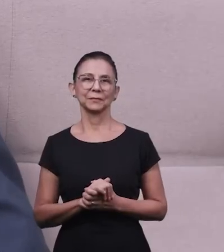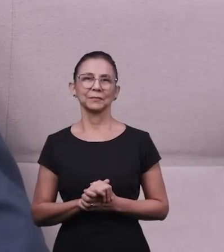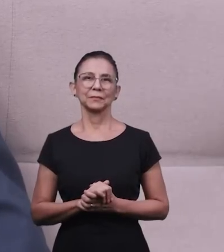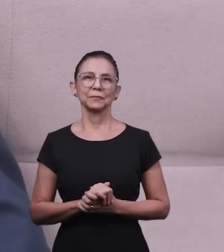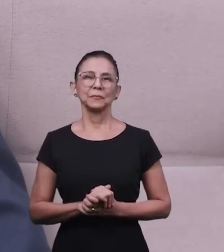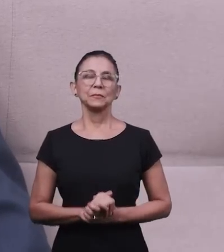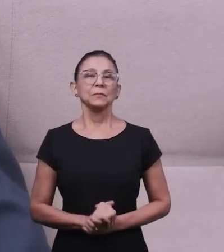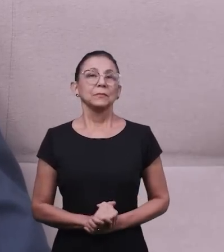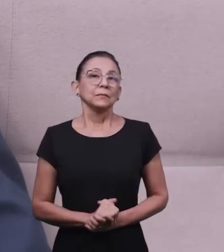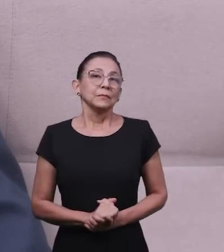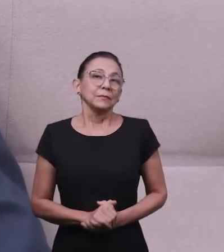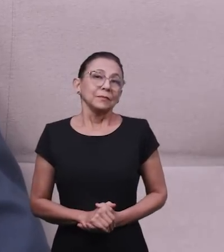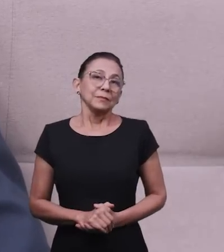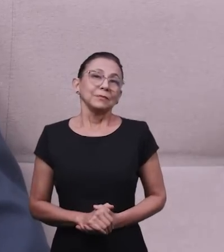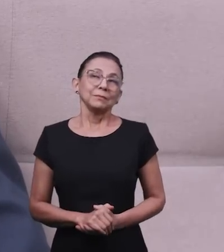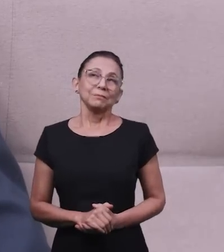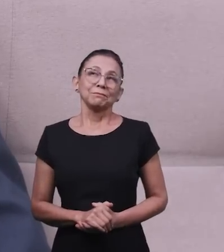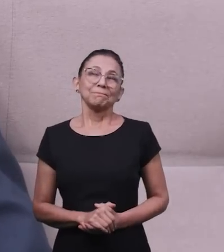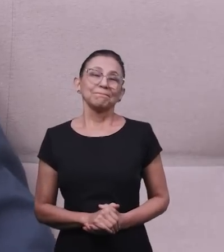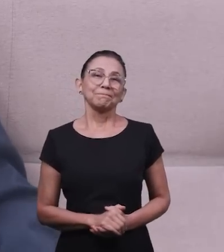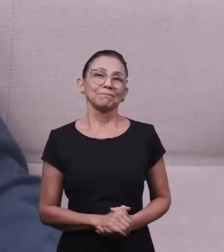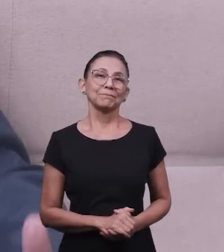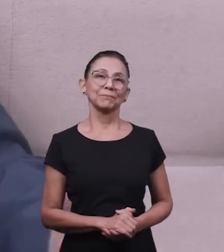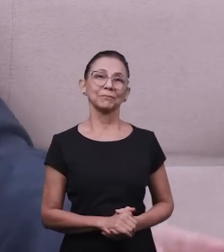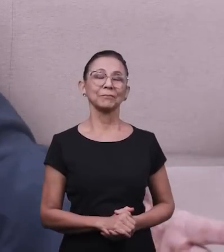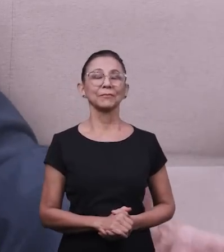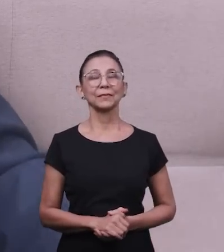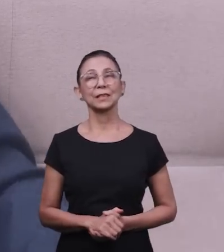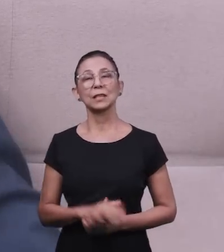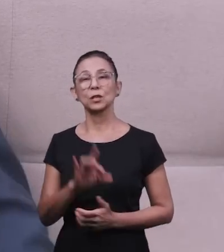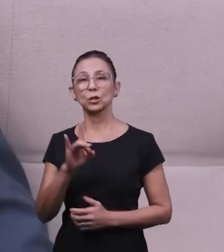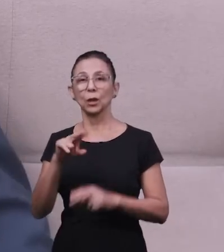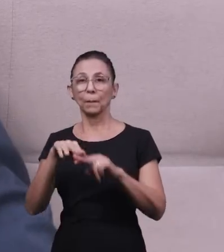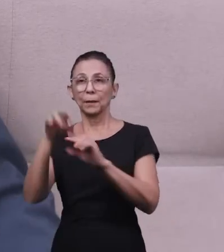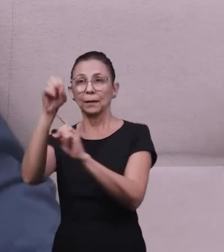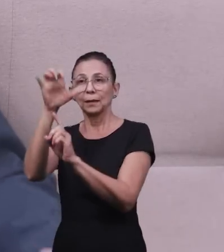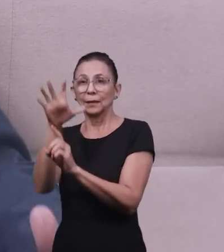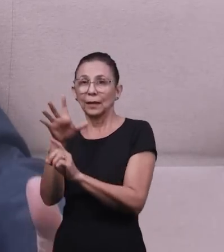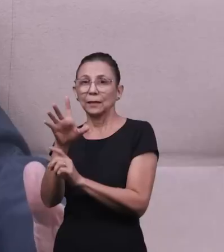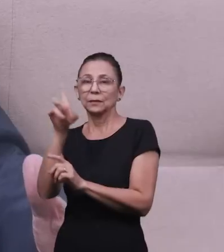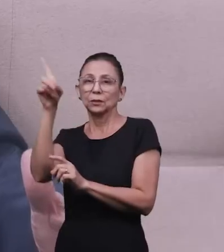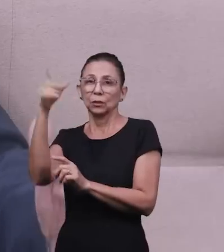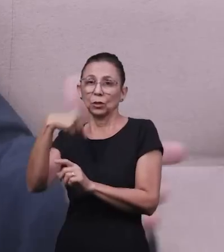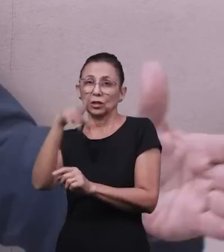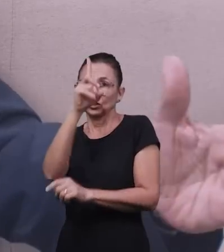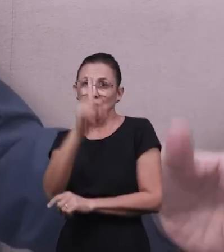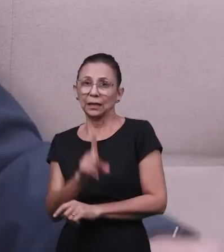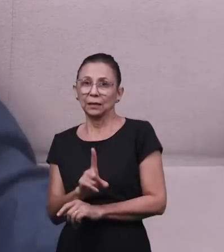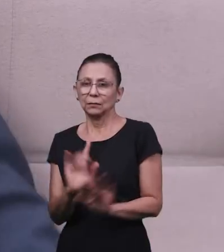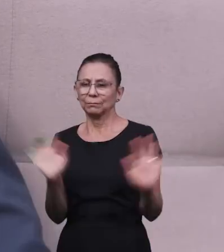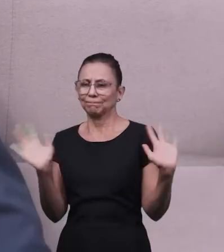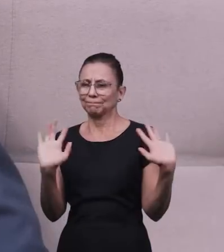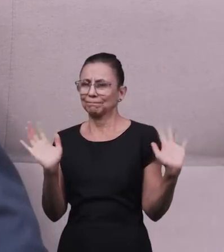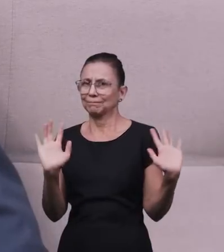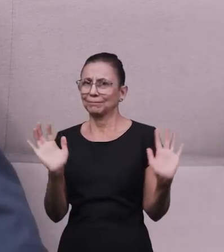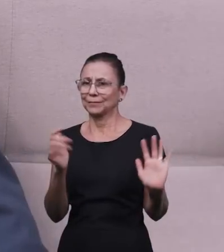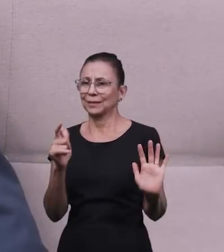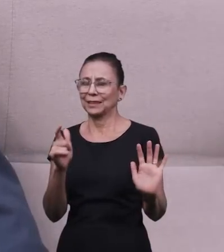maravilhosas, e até nisso nós vimos a graça de Deus por nós. Nós não tínhamos direito a nada